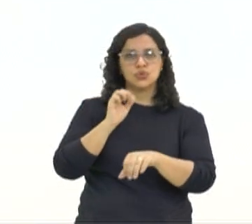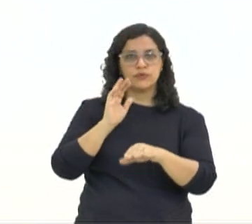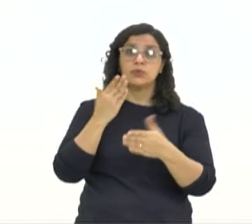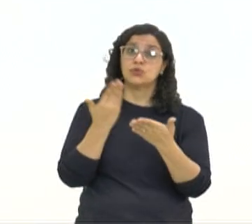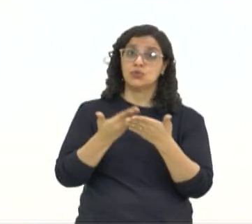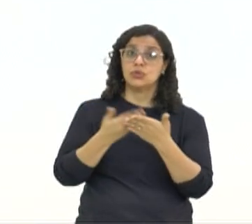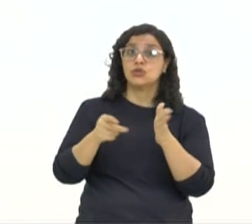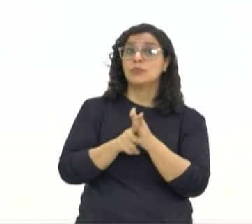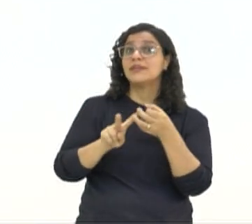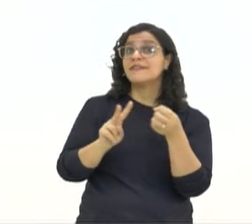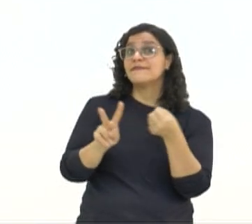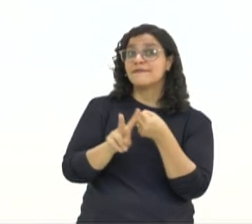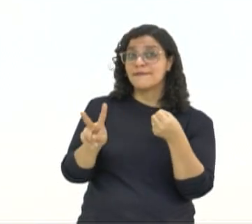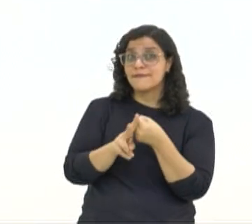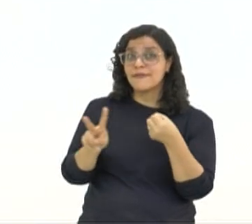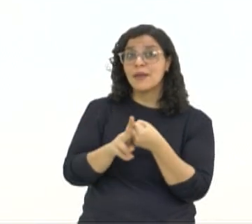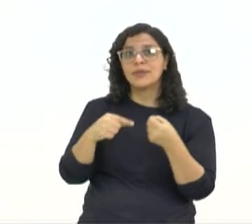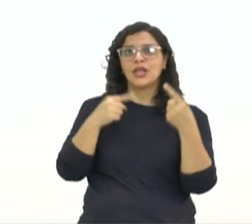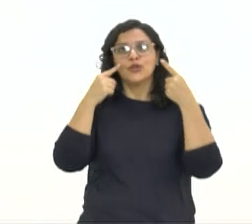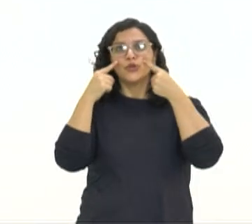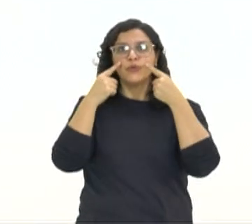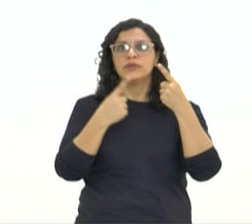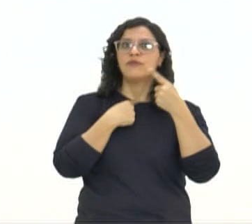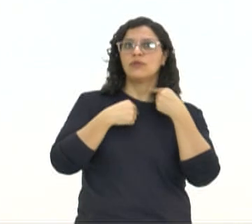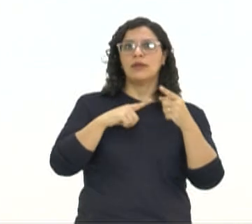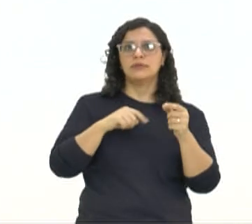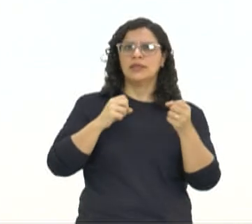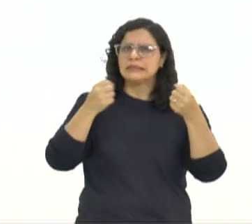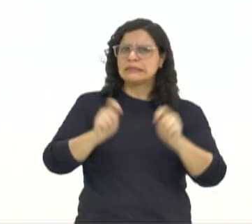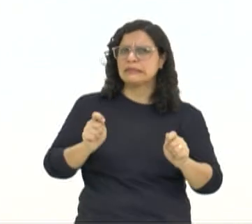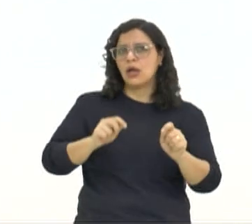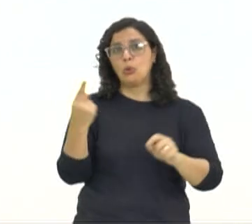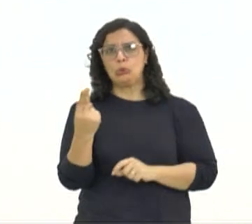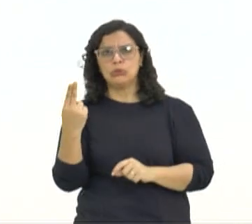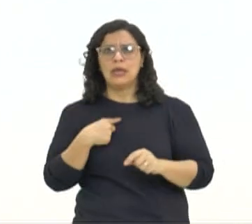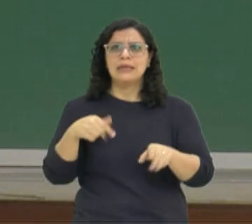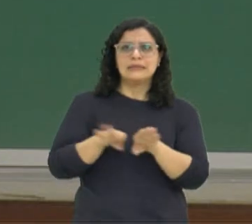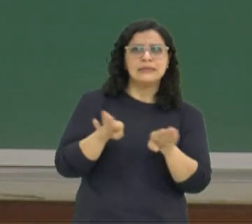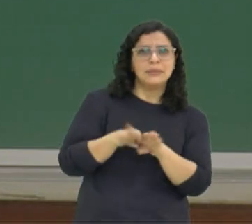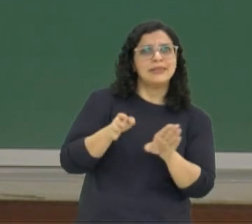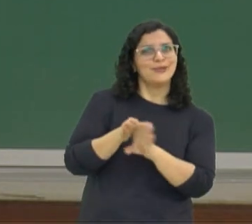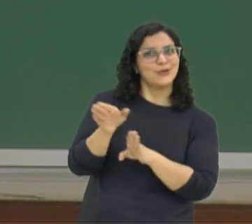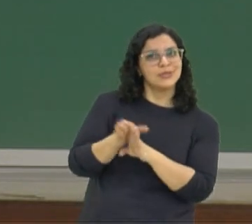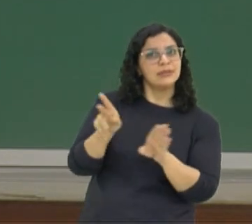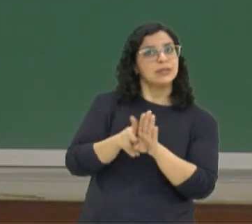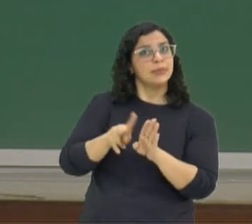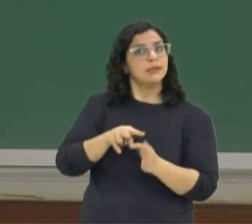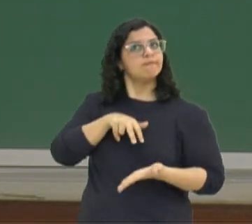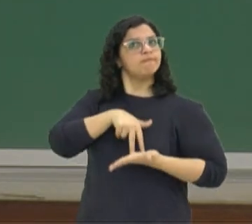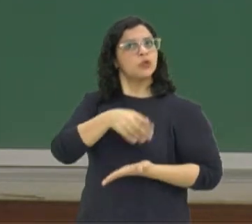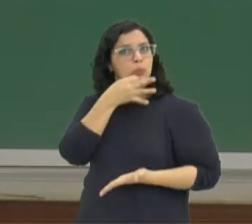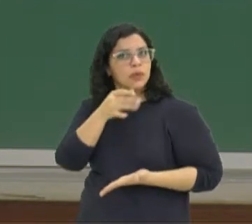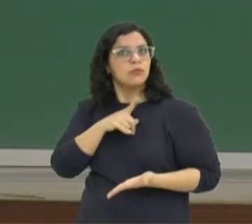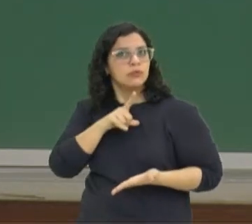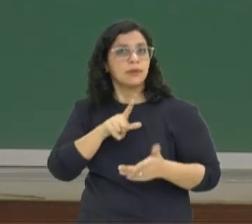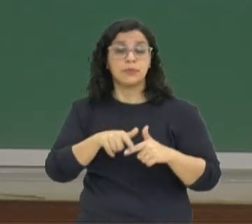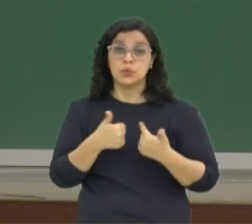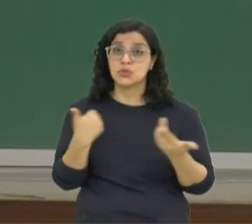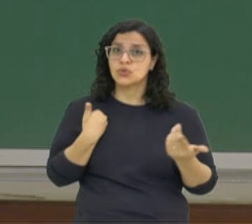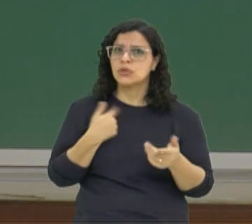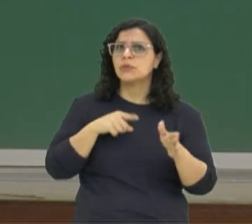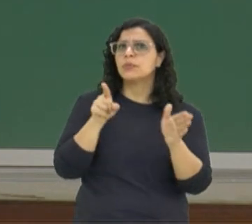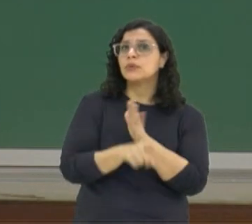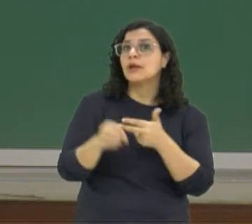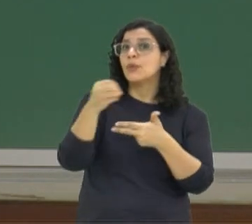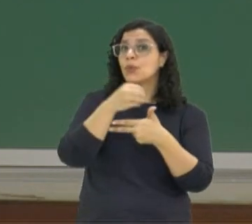que são verbos que expressam dúvidas, desejos, possibilidades, conselhos e suposições, tá? E para a questão